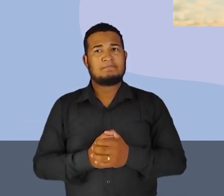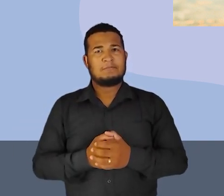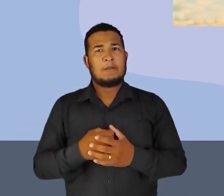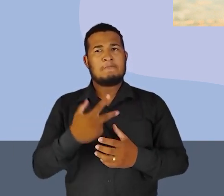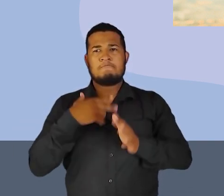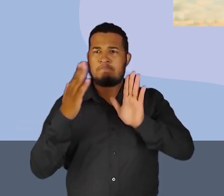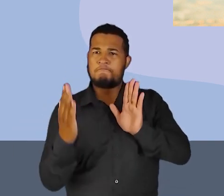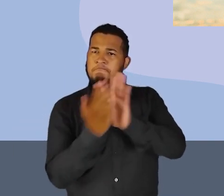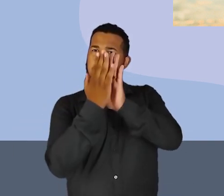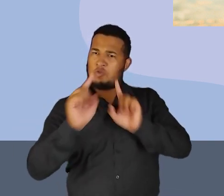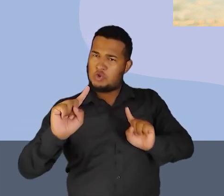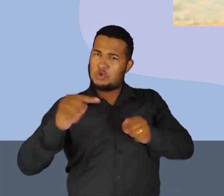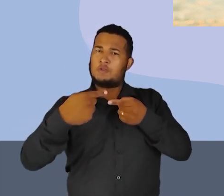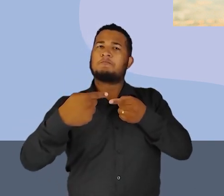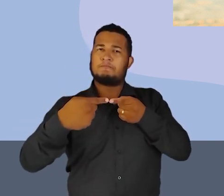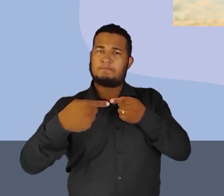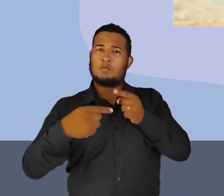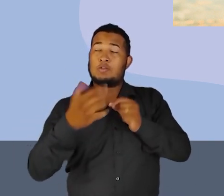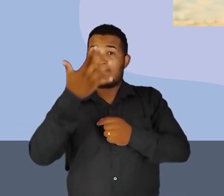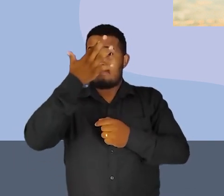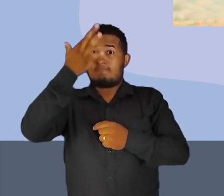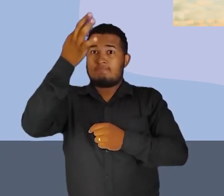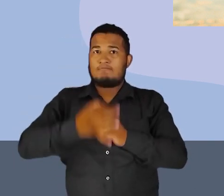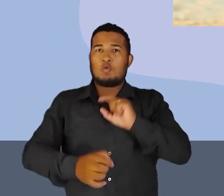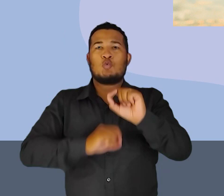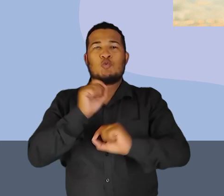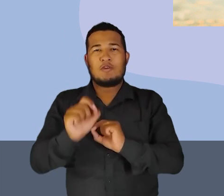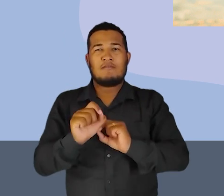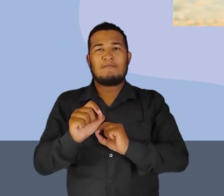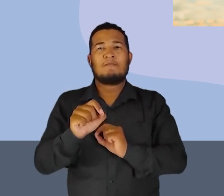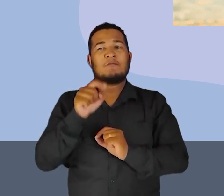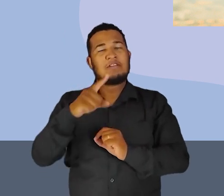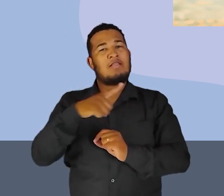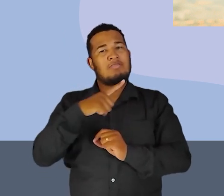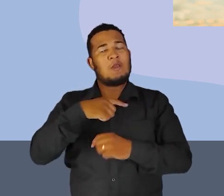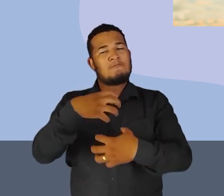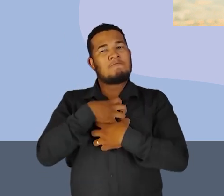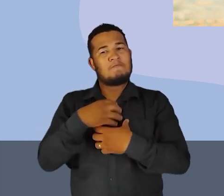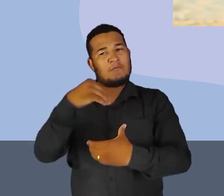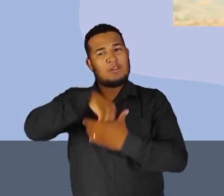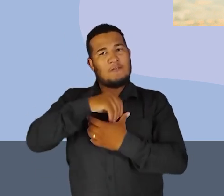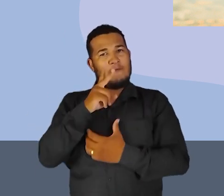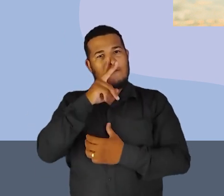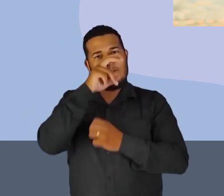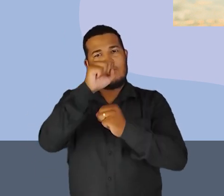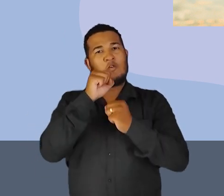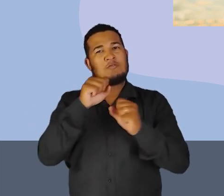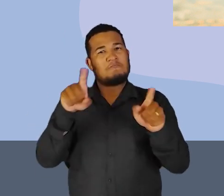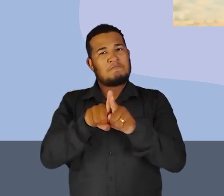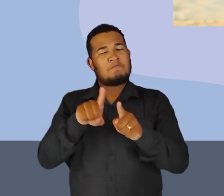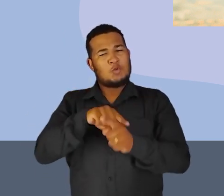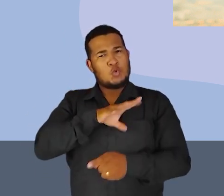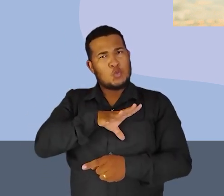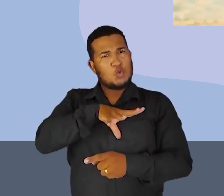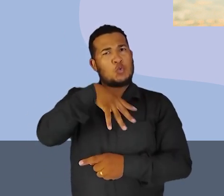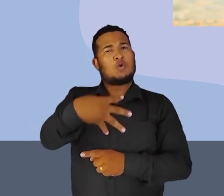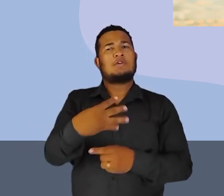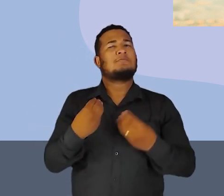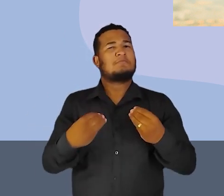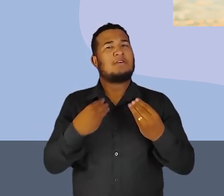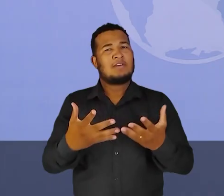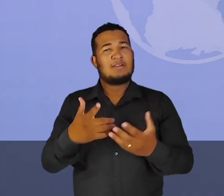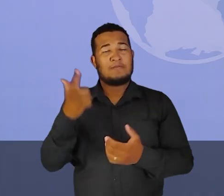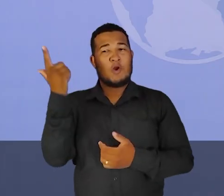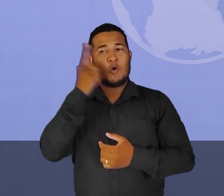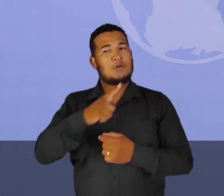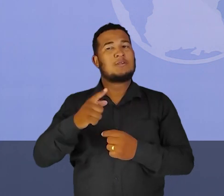os desafios com a certeza de que você tem a força e coragem suficientes para os